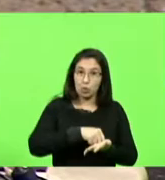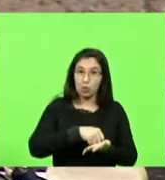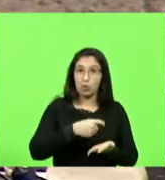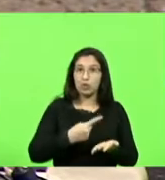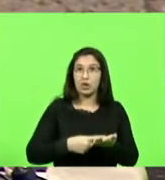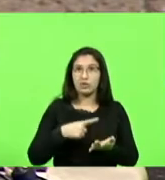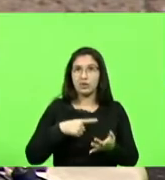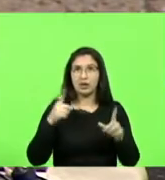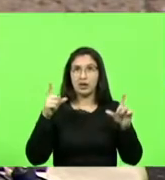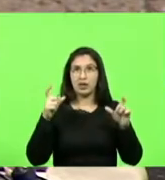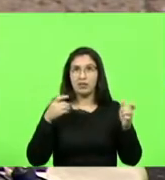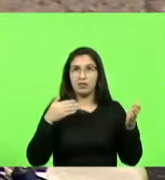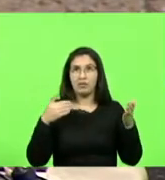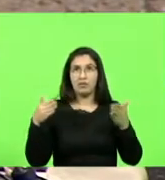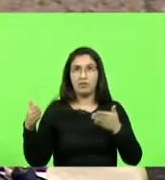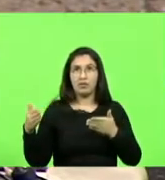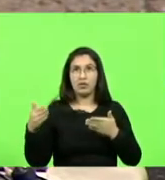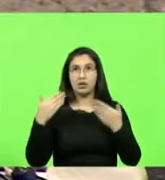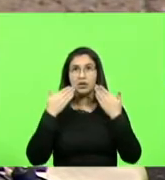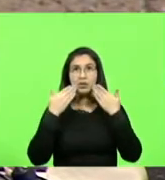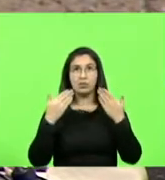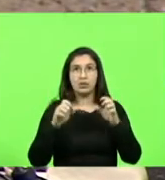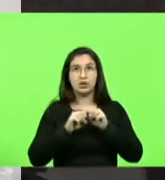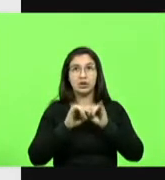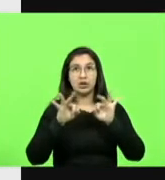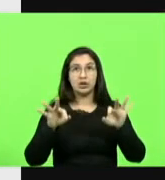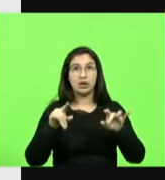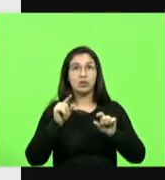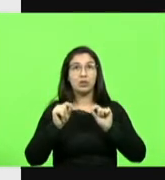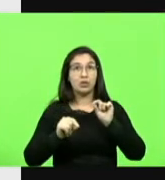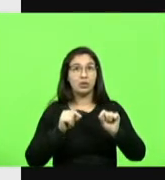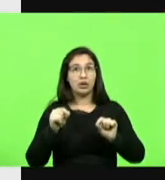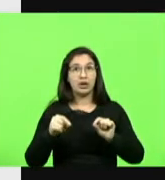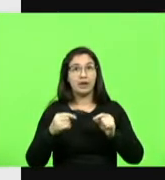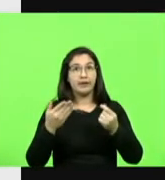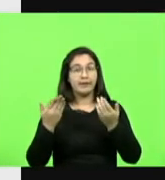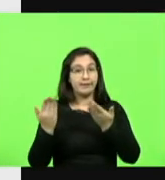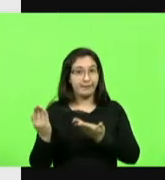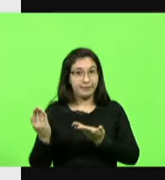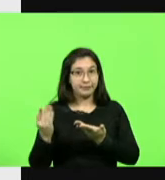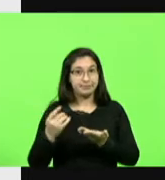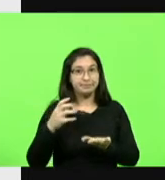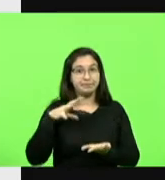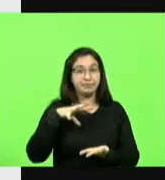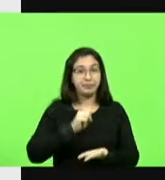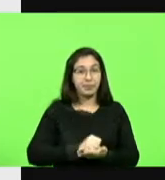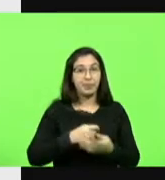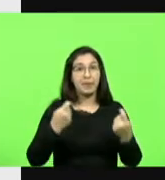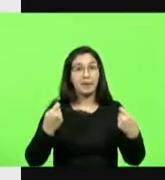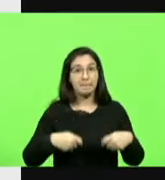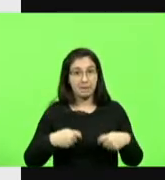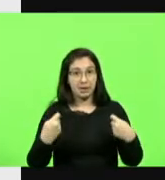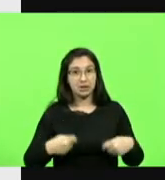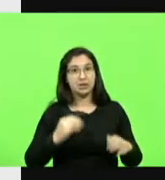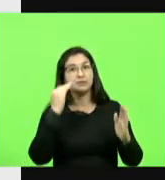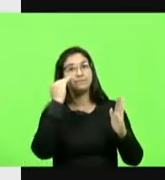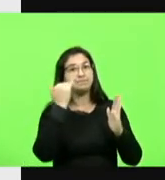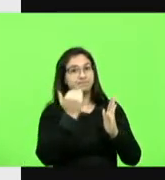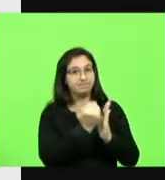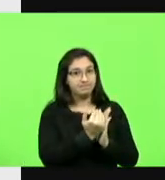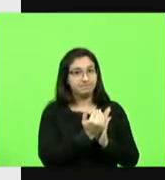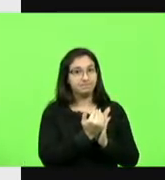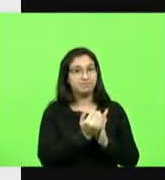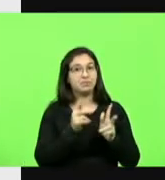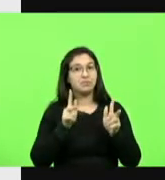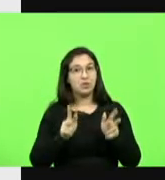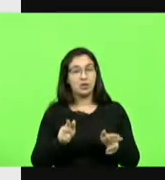aqui, e a imagem mostra claramente que lá no contrato ela precisava ser, sim, conforme a